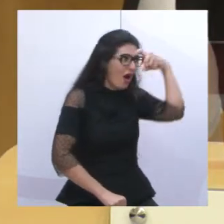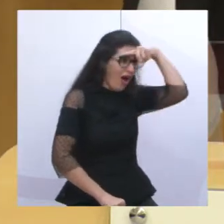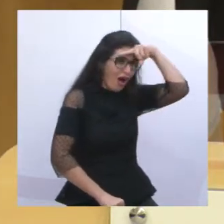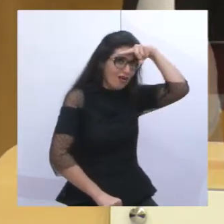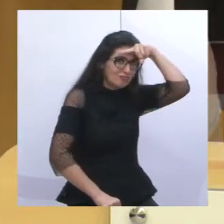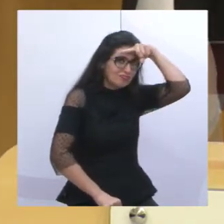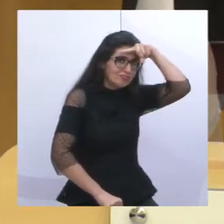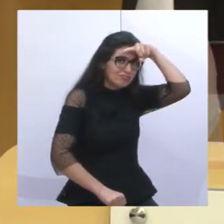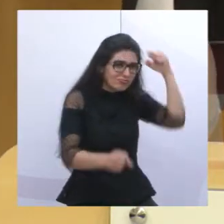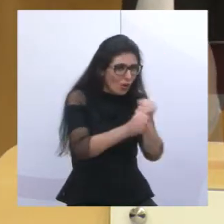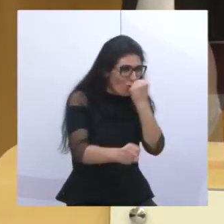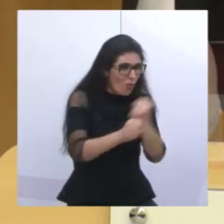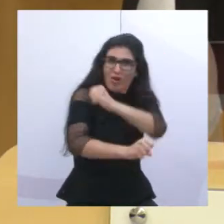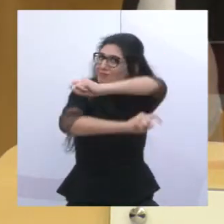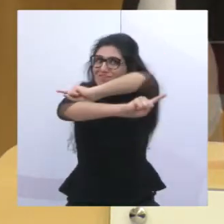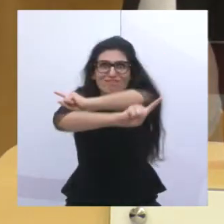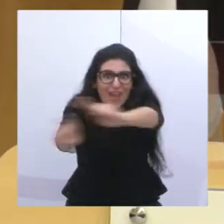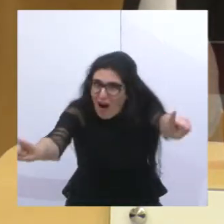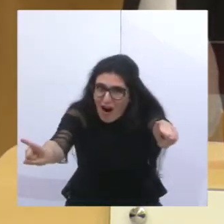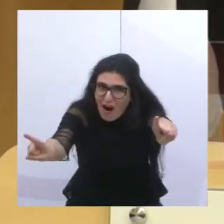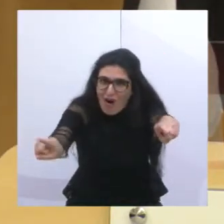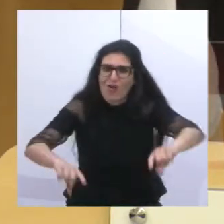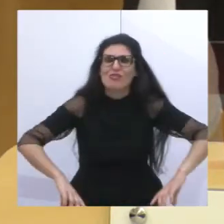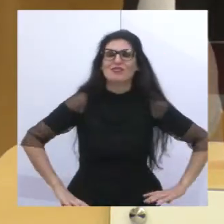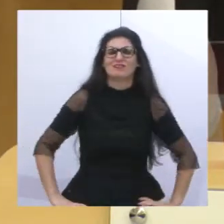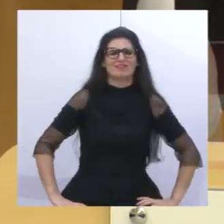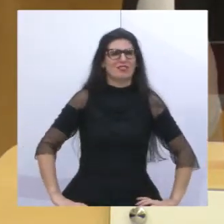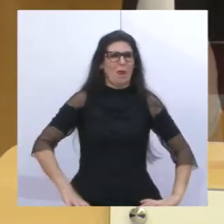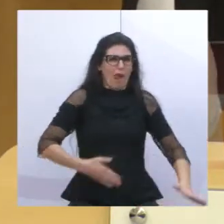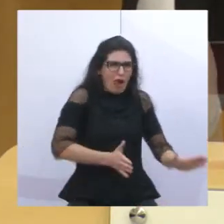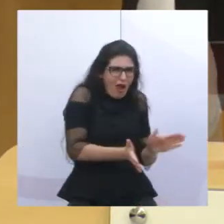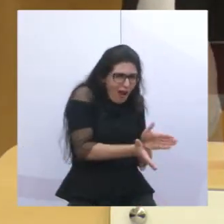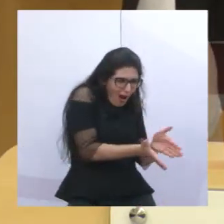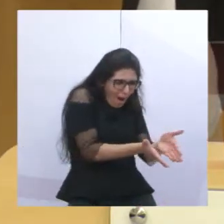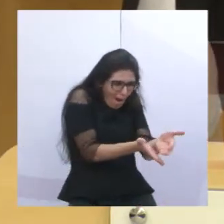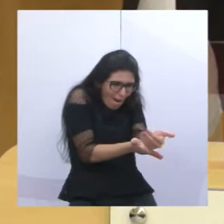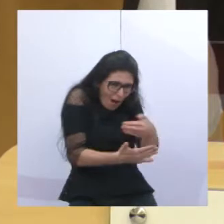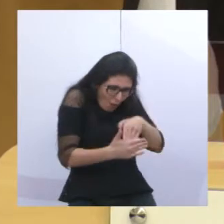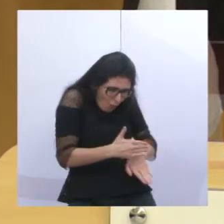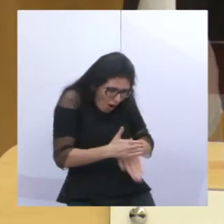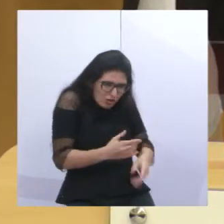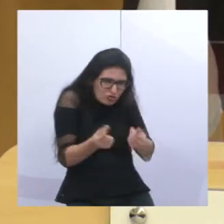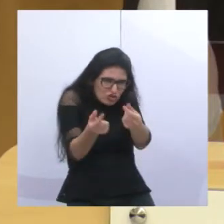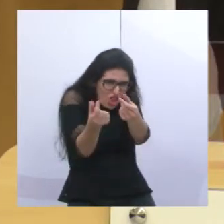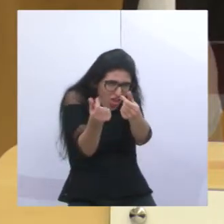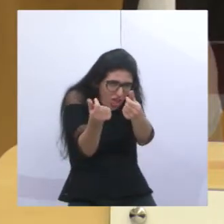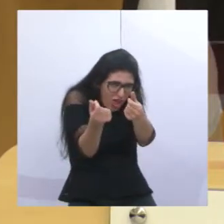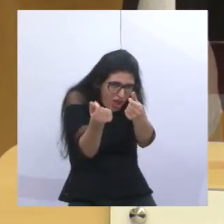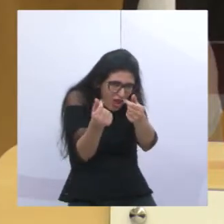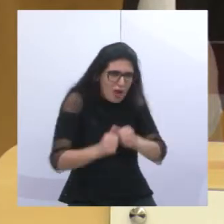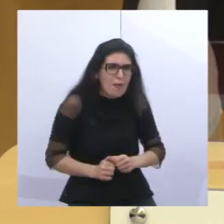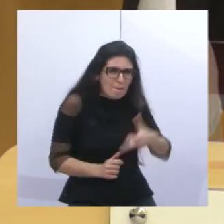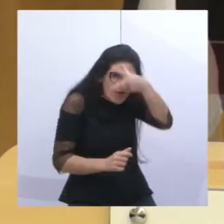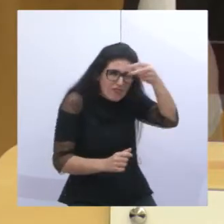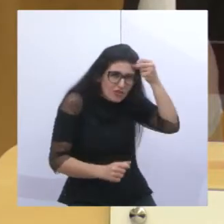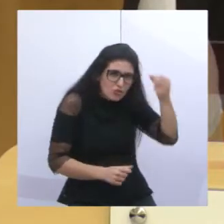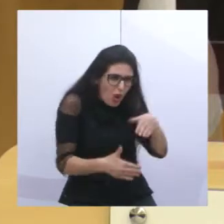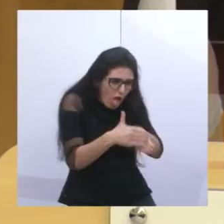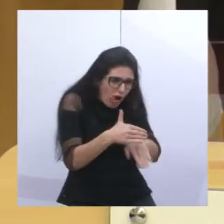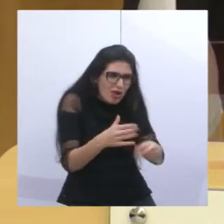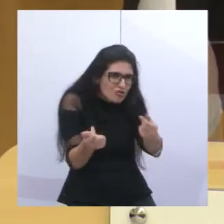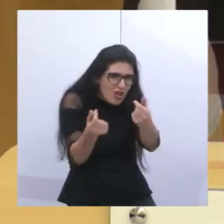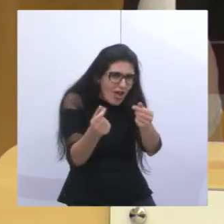Eu estou falando isso por quê? Porque se ele não fez isso, ele economizou dinheiro. E aí, muito bem, como falou a senhora aqui na